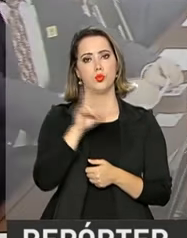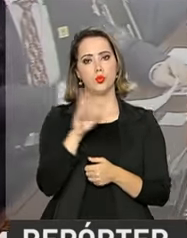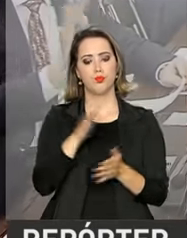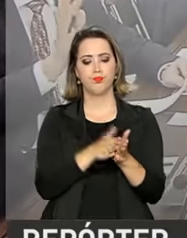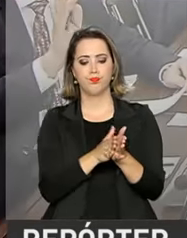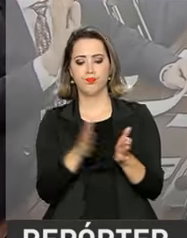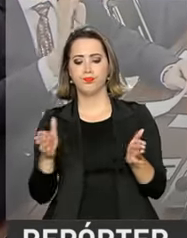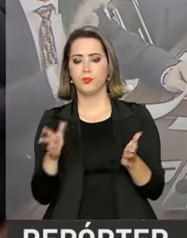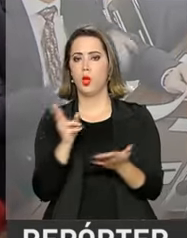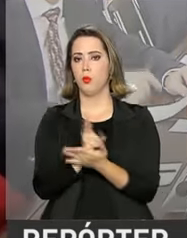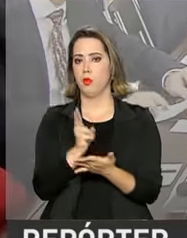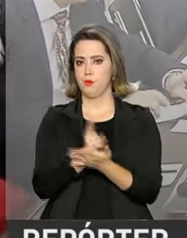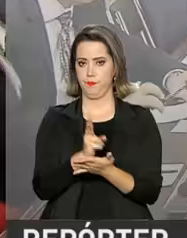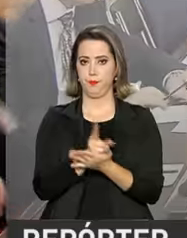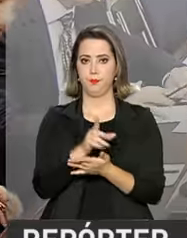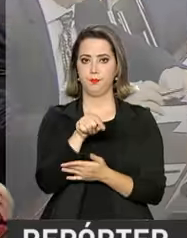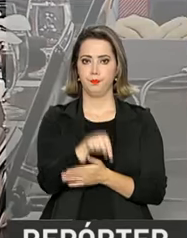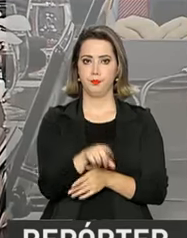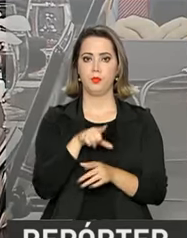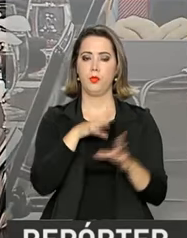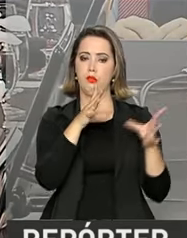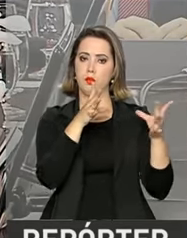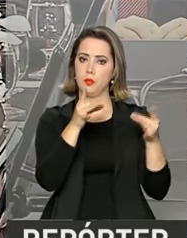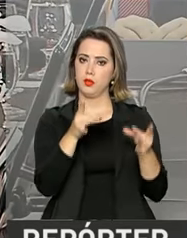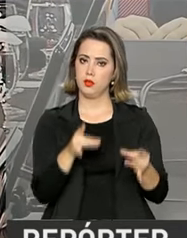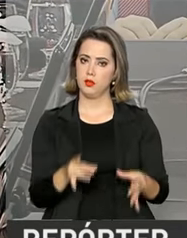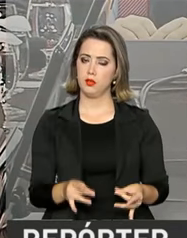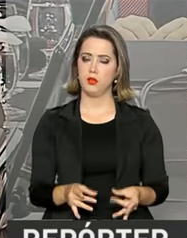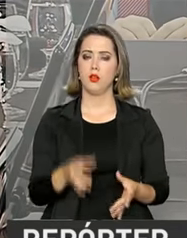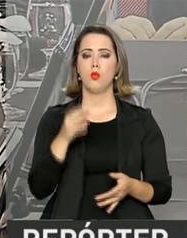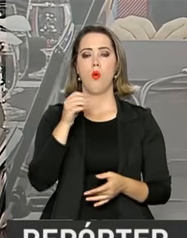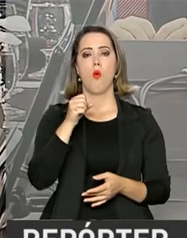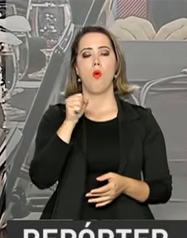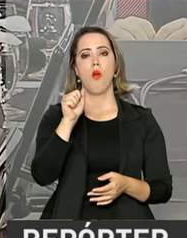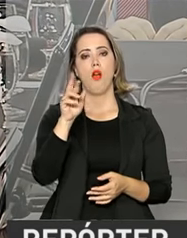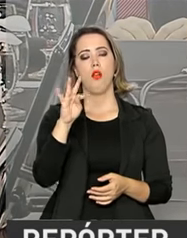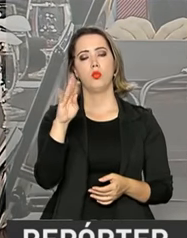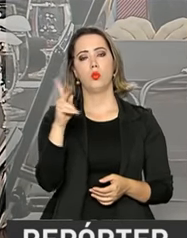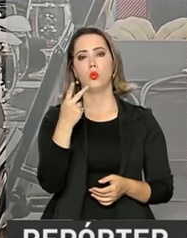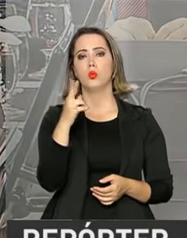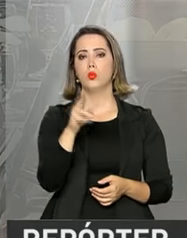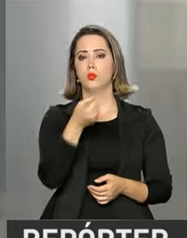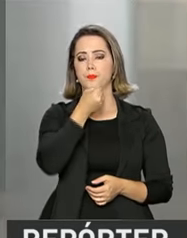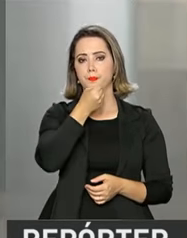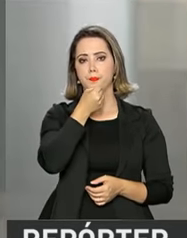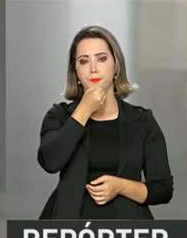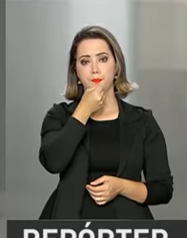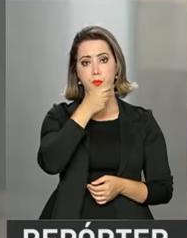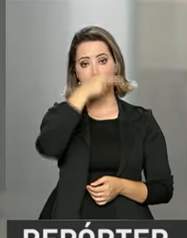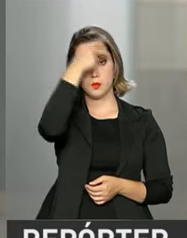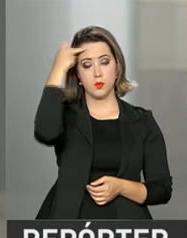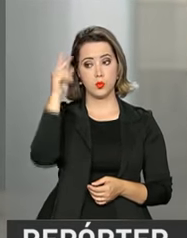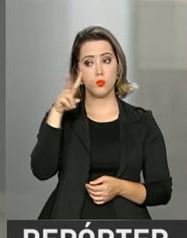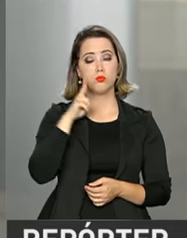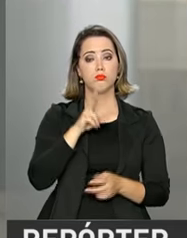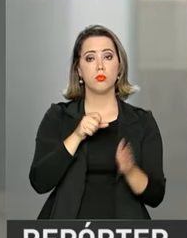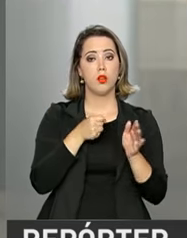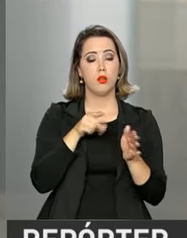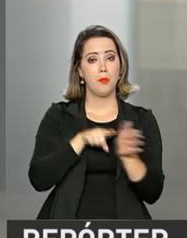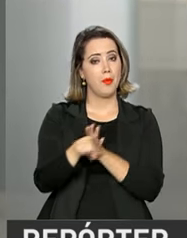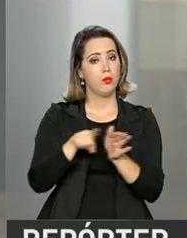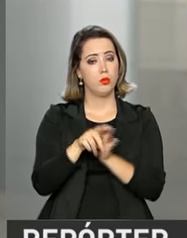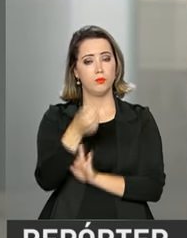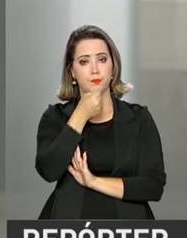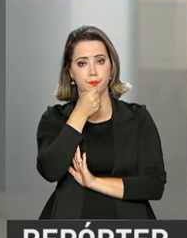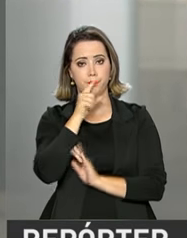mesmo detalhamento também foi feito pelo deputado arthur maia aos jornalistas aqui no palácio do planalto depois deste encontro